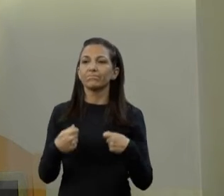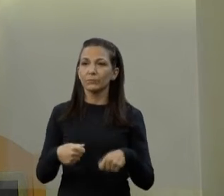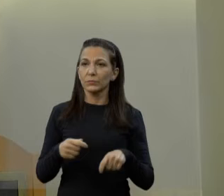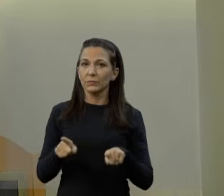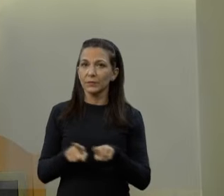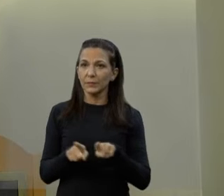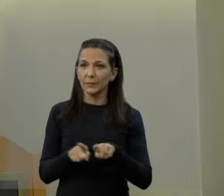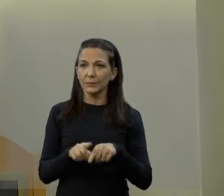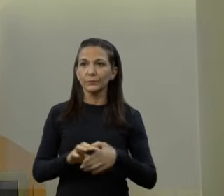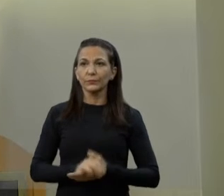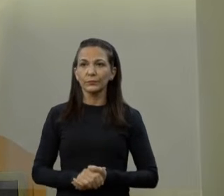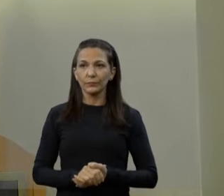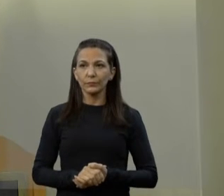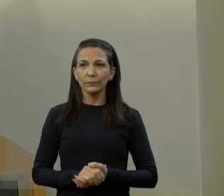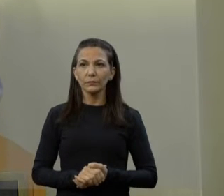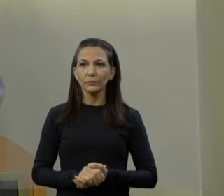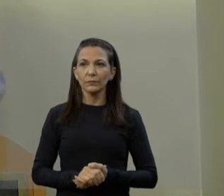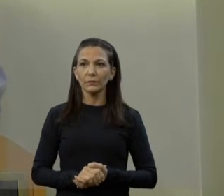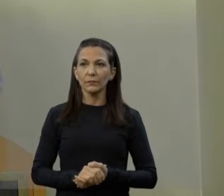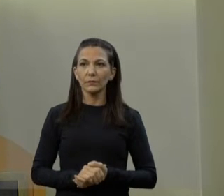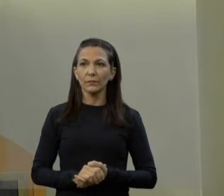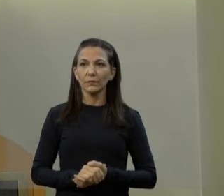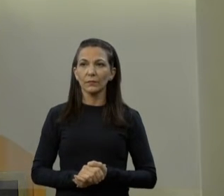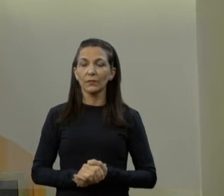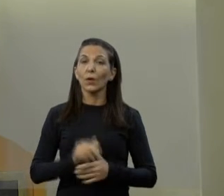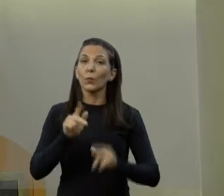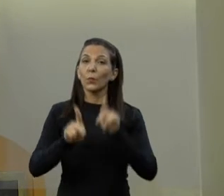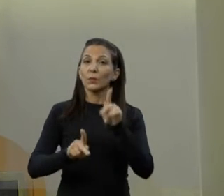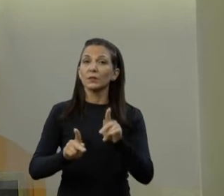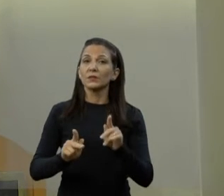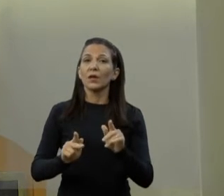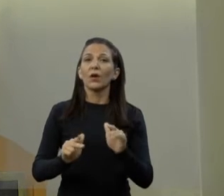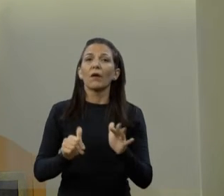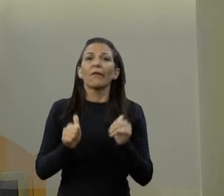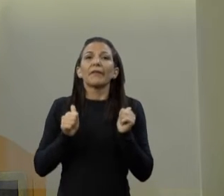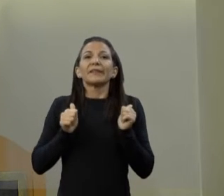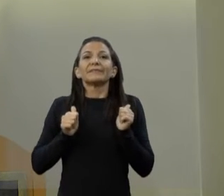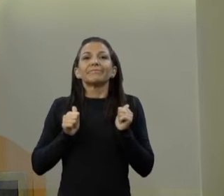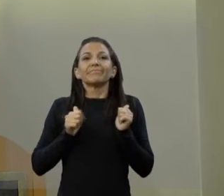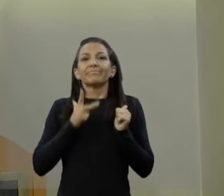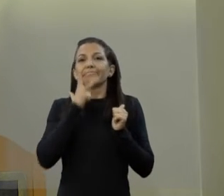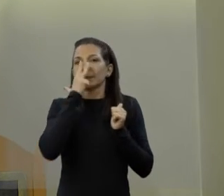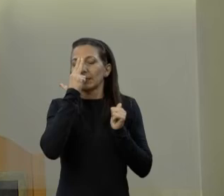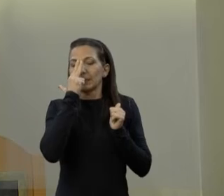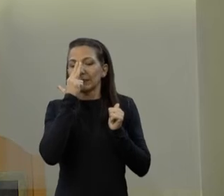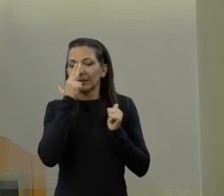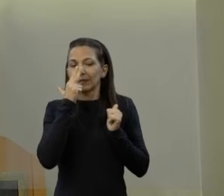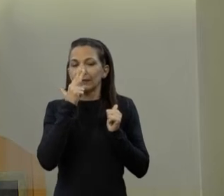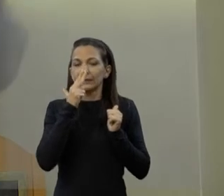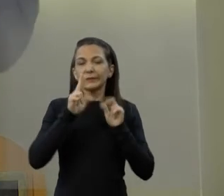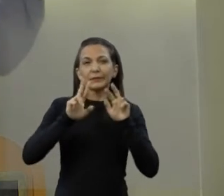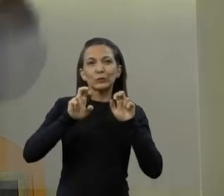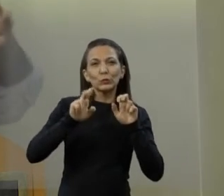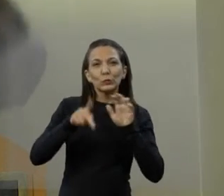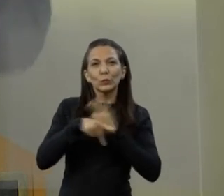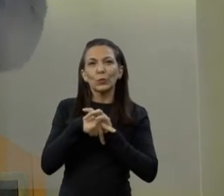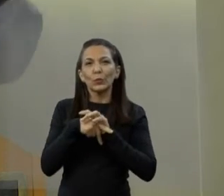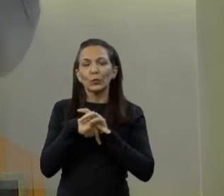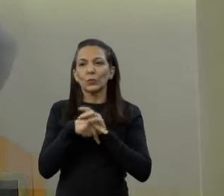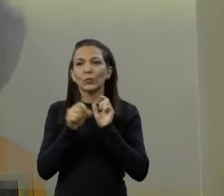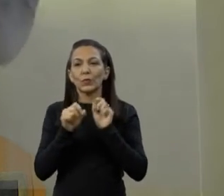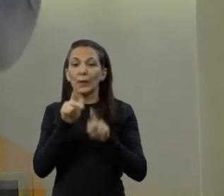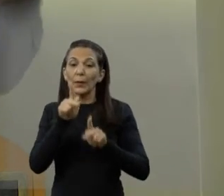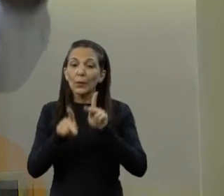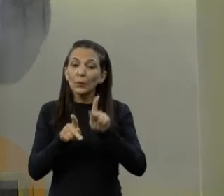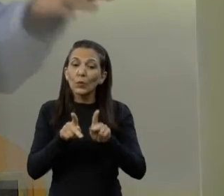povo EA ausência da Participação Popular em algumas situações quem não permite